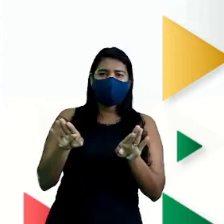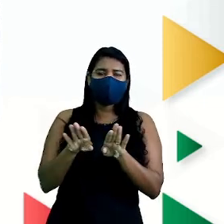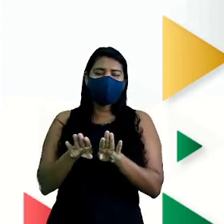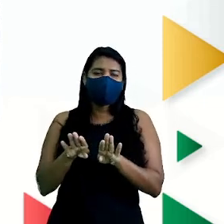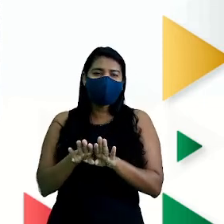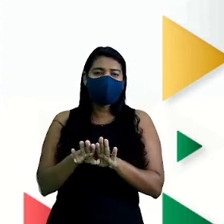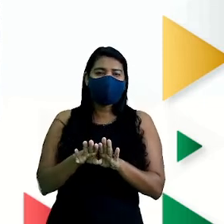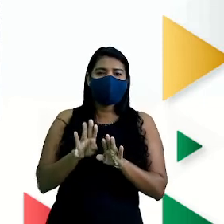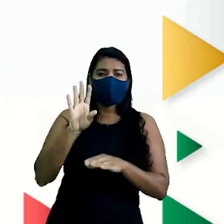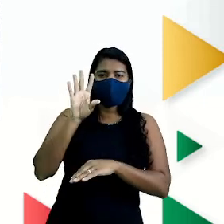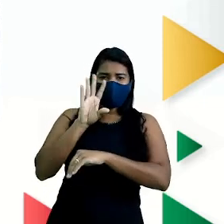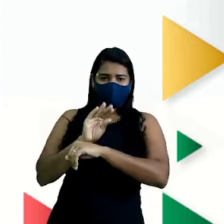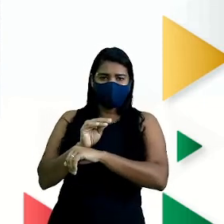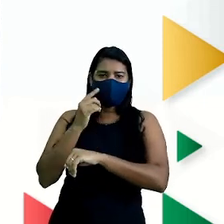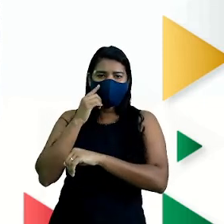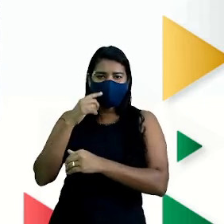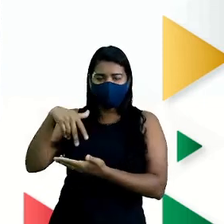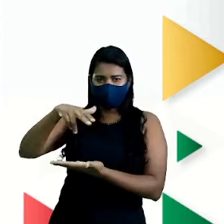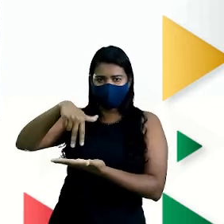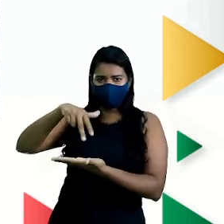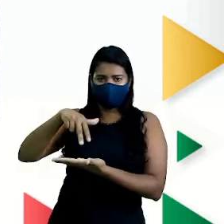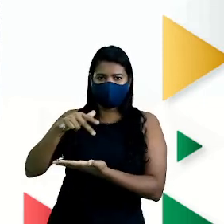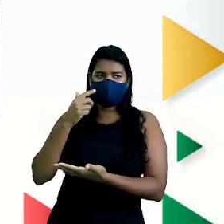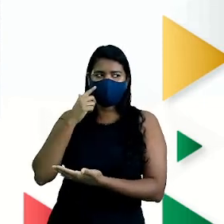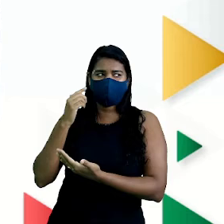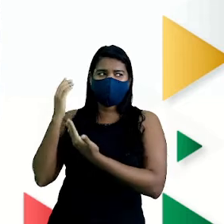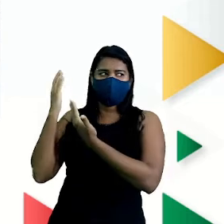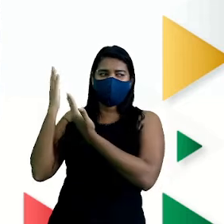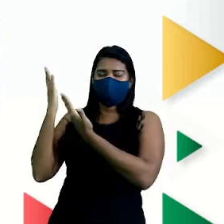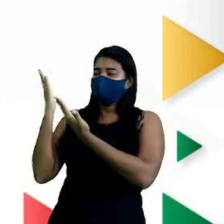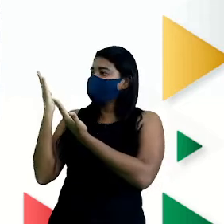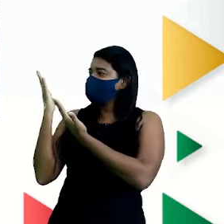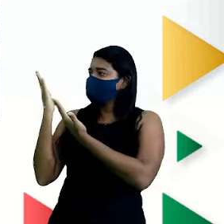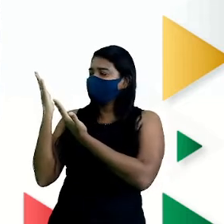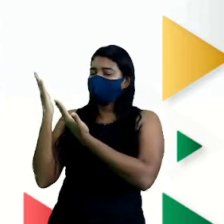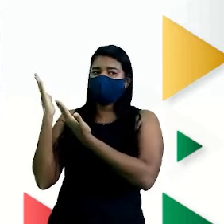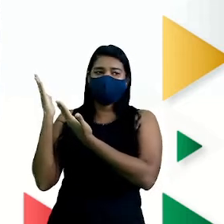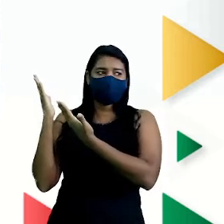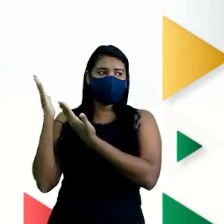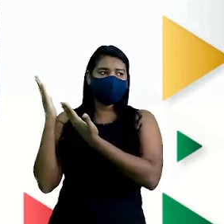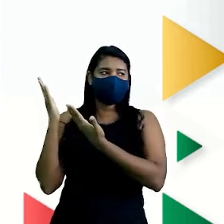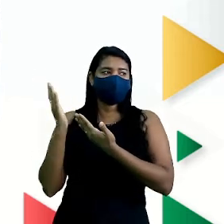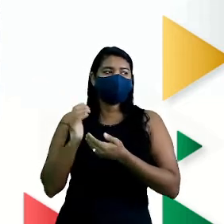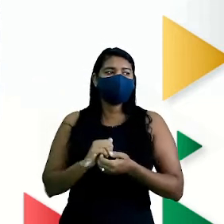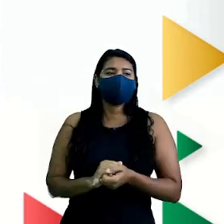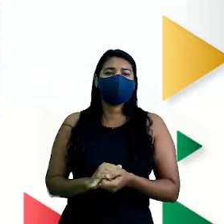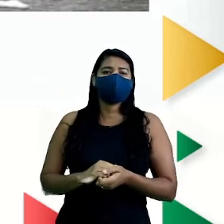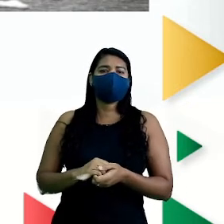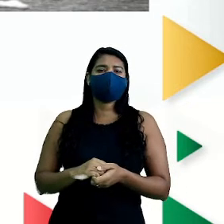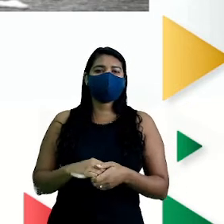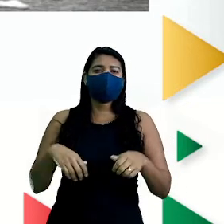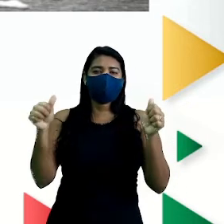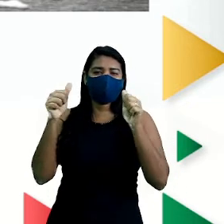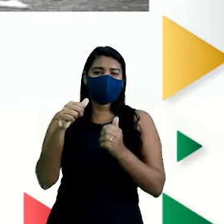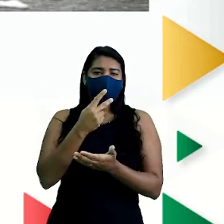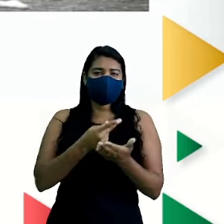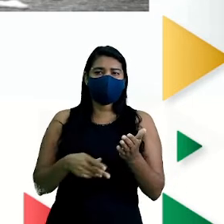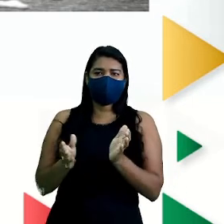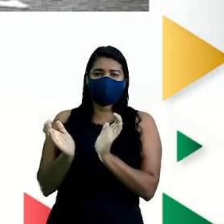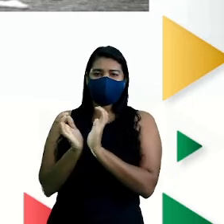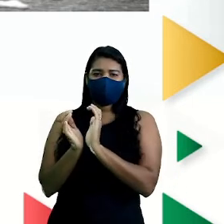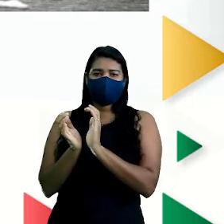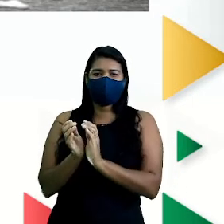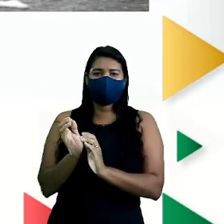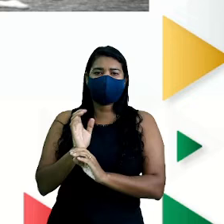foto antiga de um passista de frevo. Então, ela surgiu aqui em Pernambuco, então a arte inteiramente pernambucana.